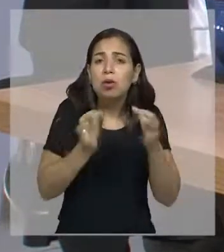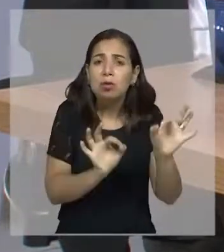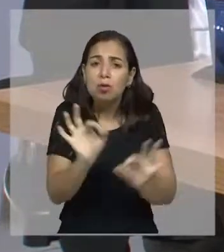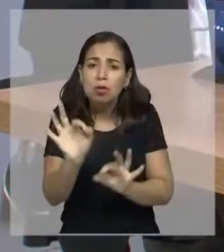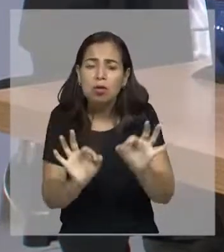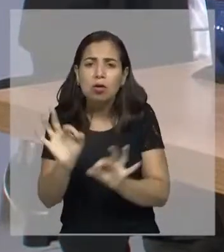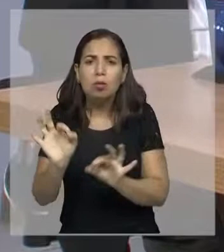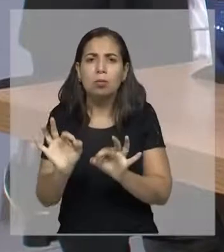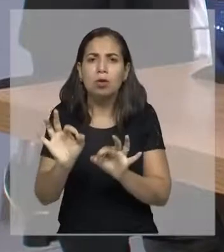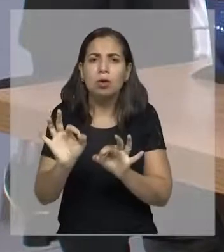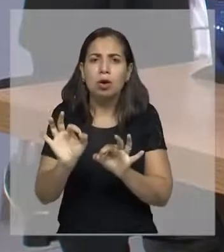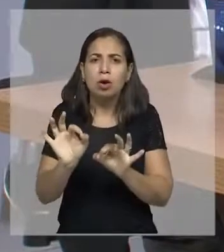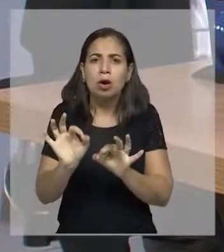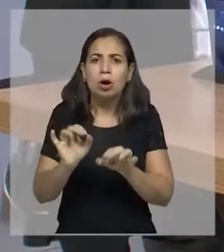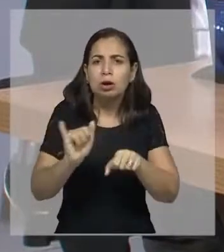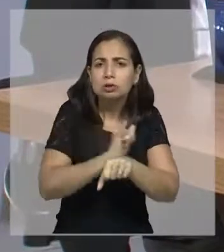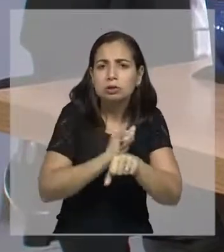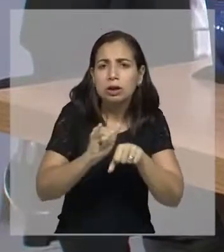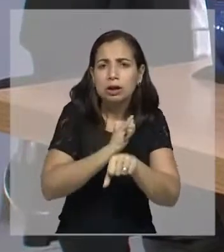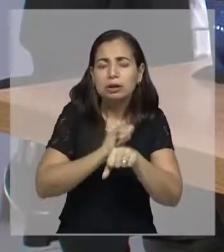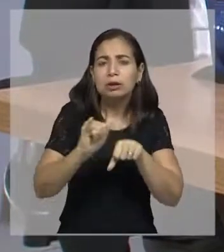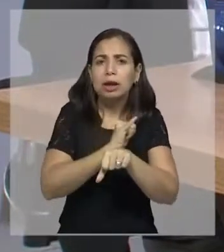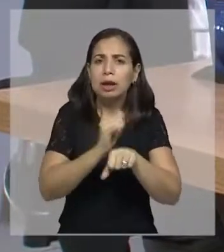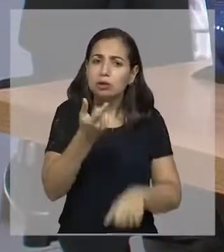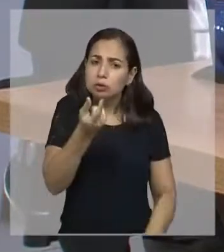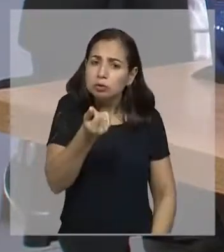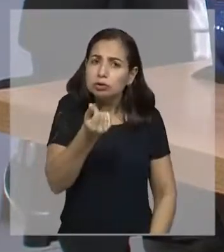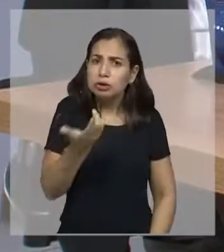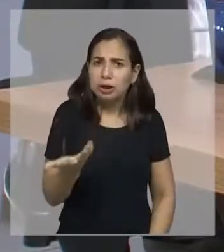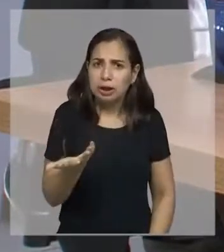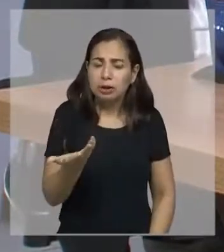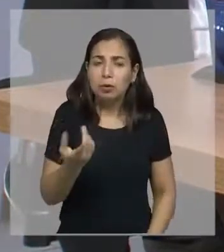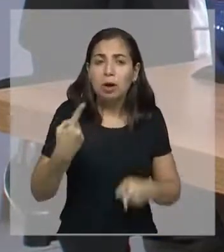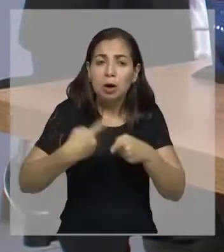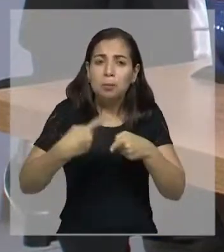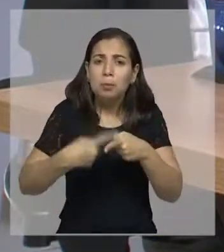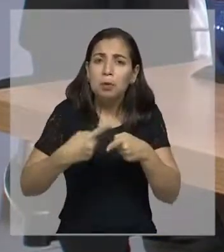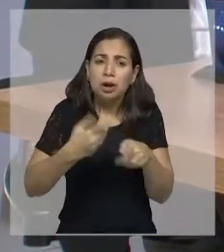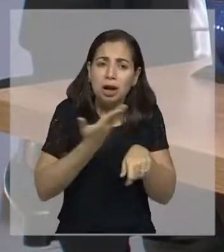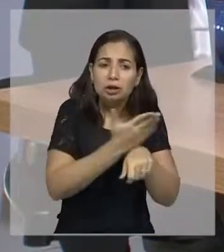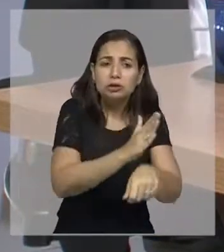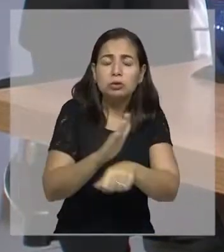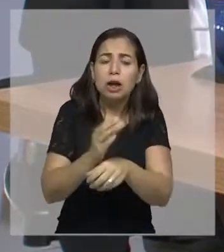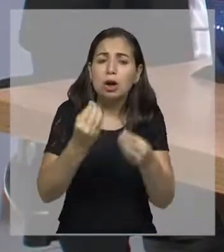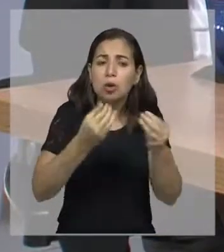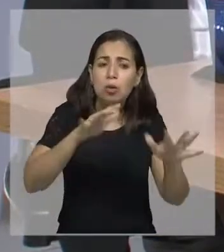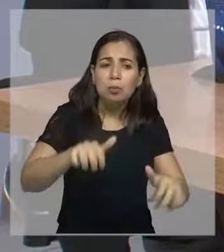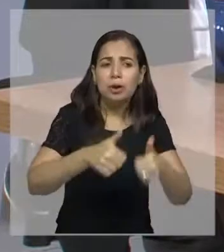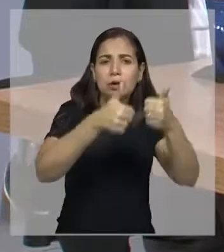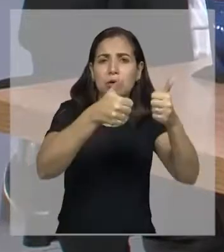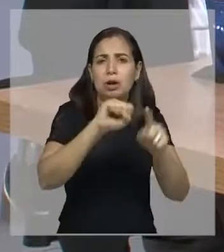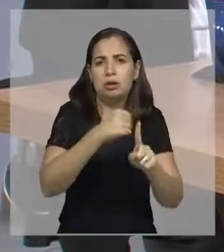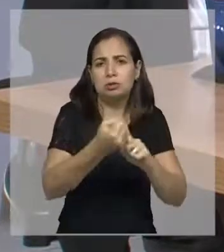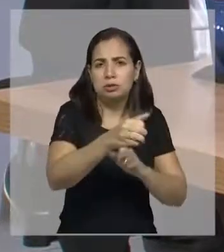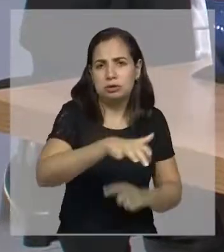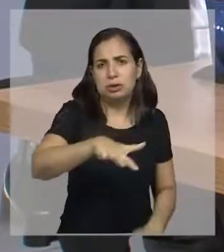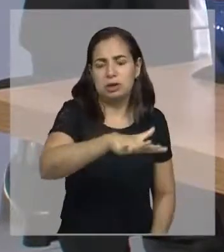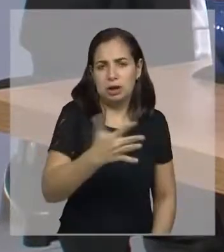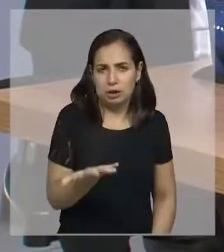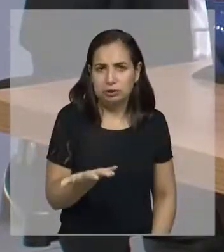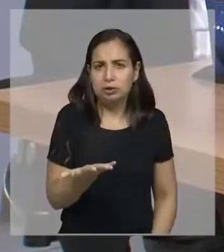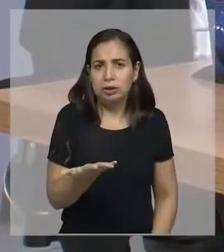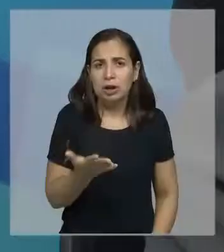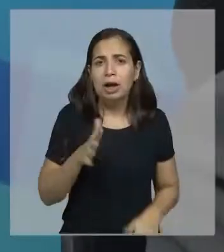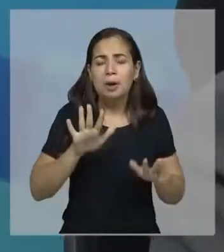tempo, ajudar a pobreza. E o rico não quer que o pobre melhore, porque ele não quer essa rivalidade, nesse protagonismo